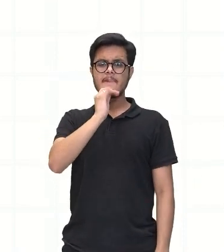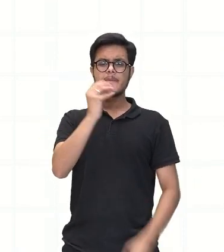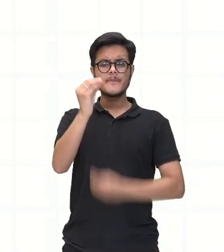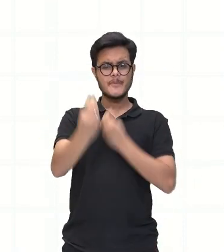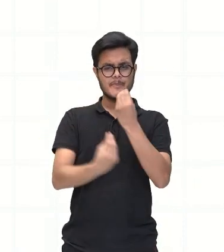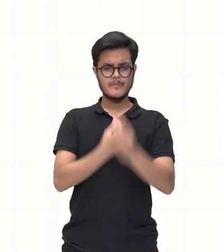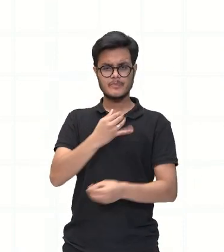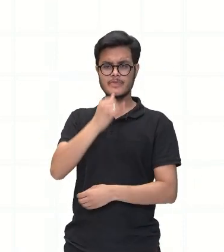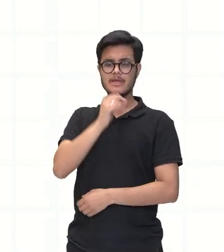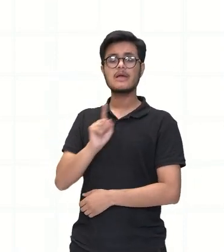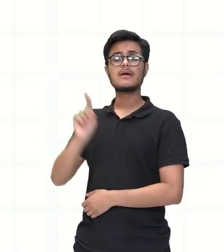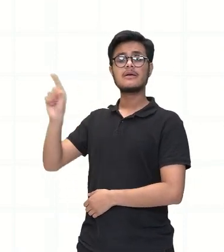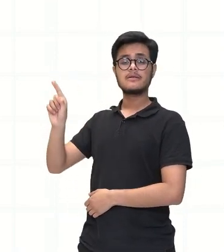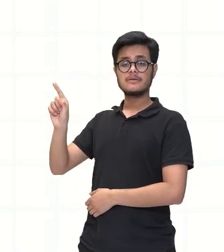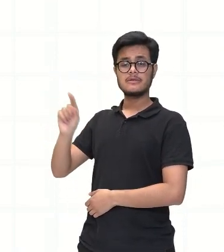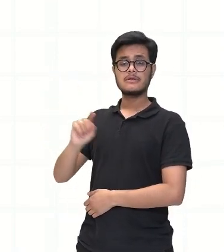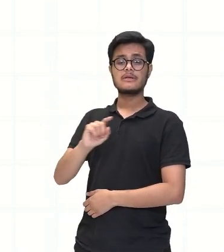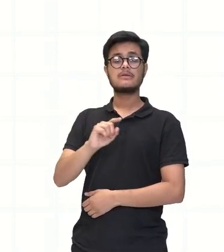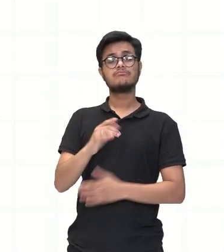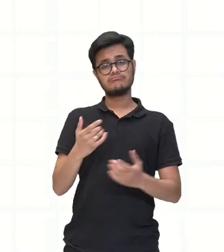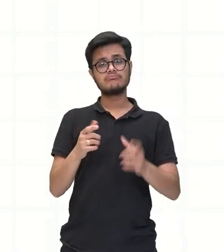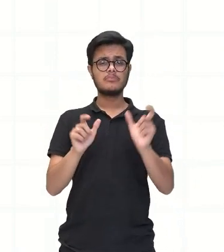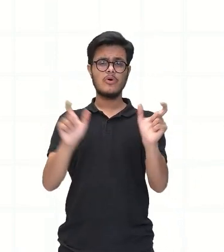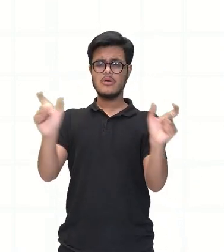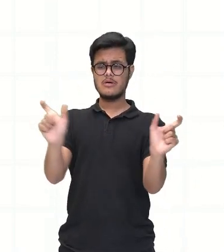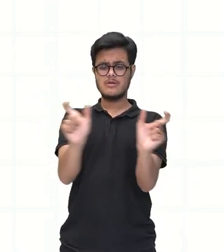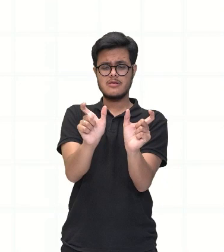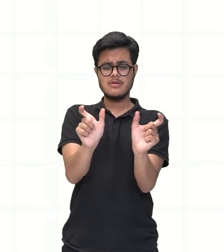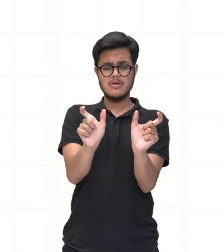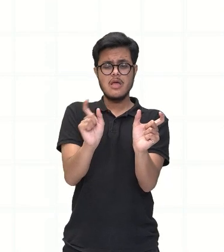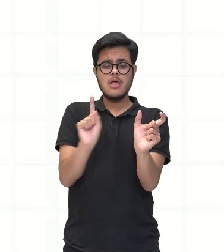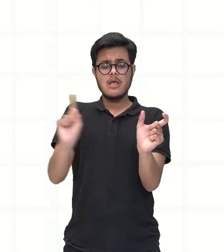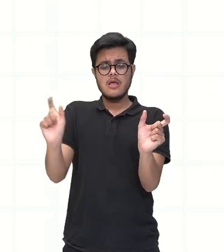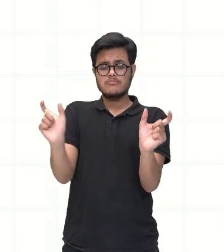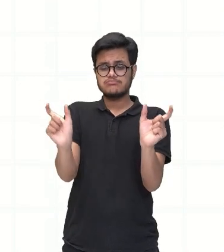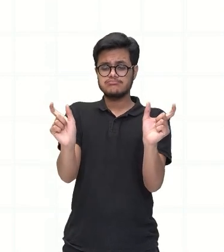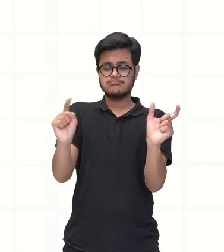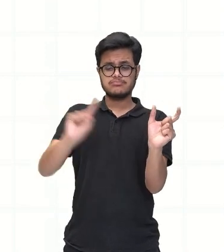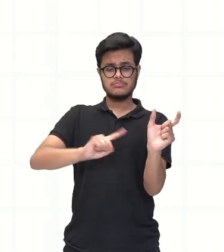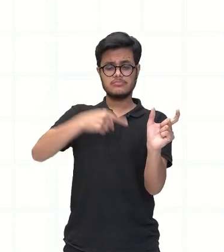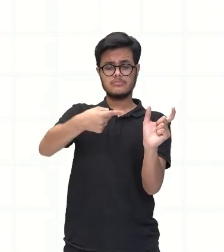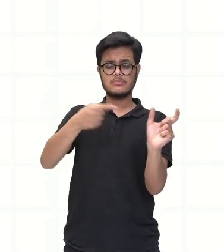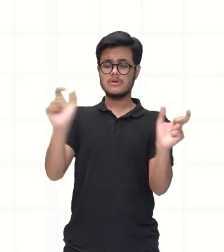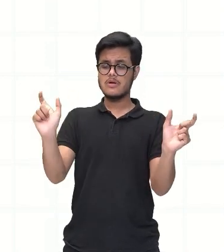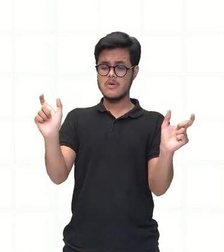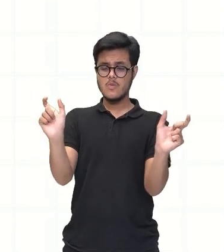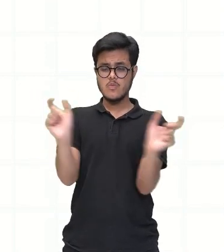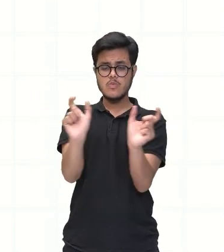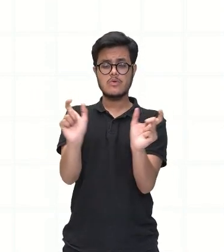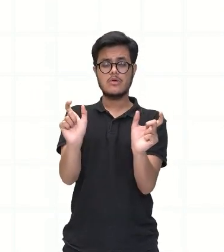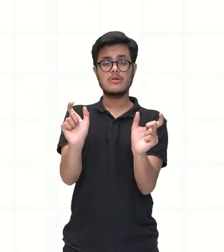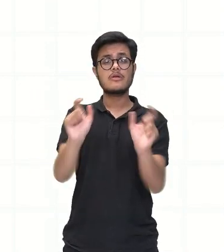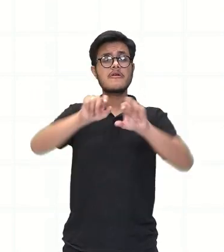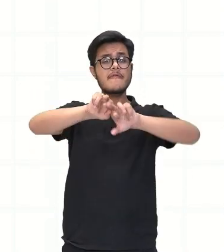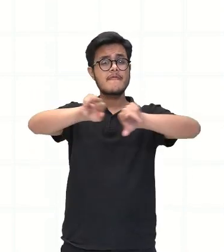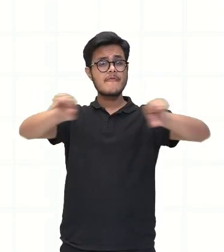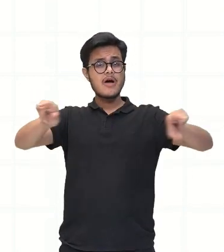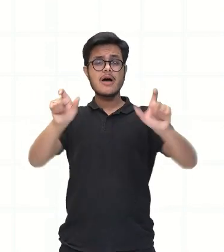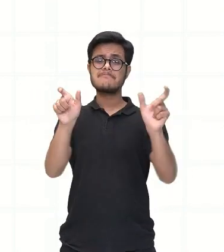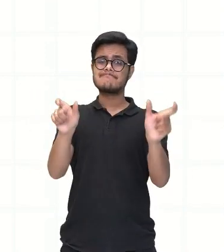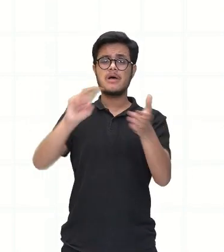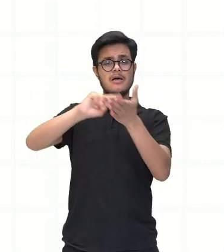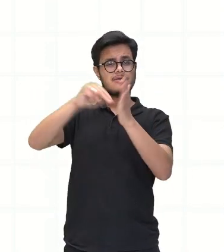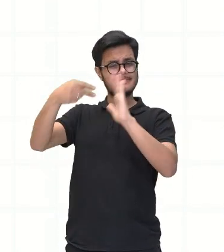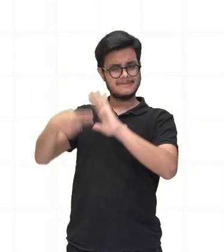citar, ligar palavras compostas, olha só, Até agora nós estávamos falando sobre palavras compostas, estávamos